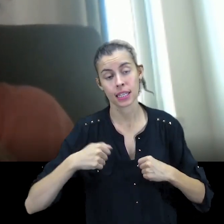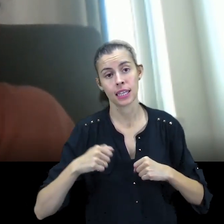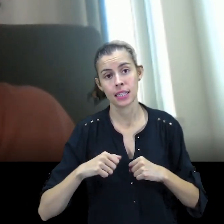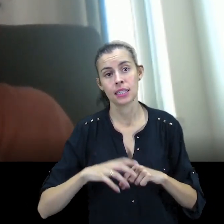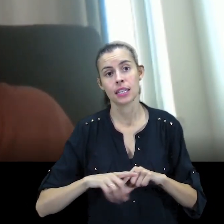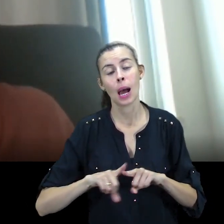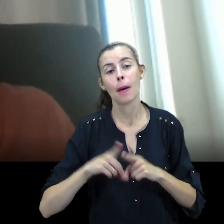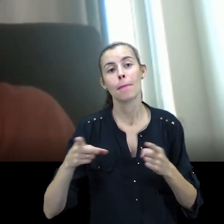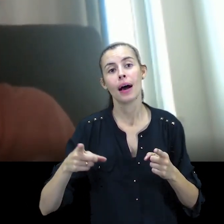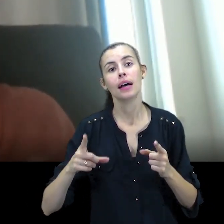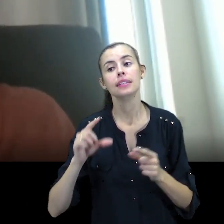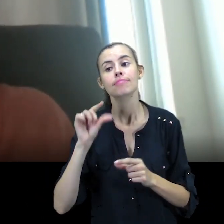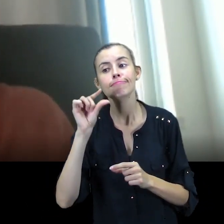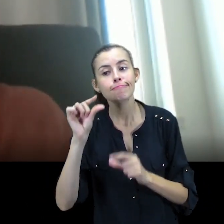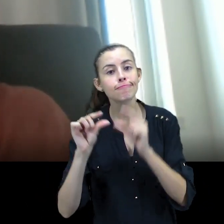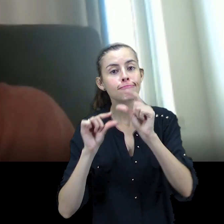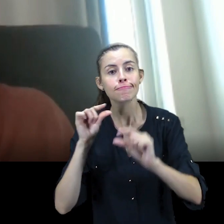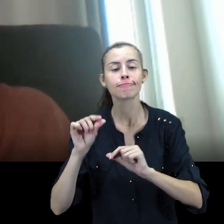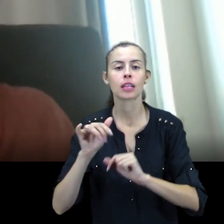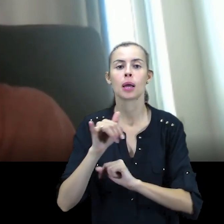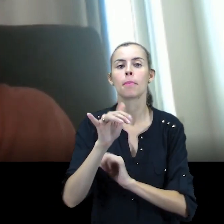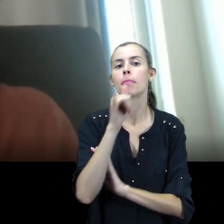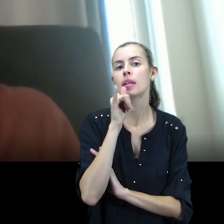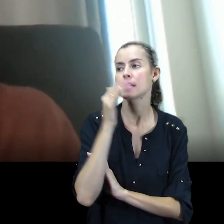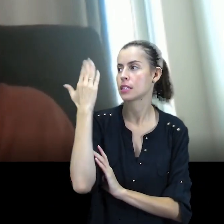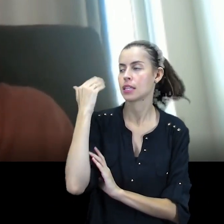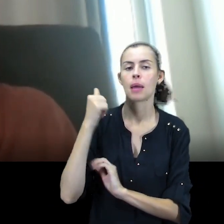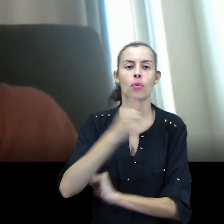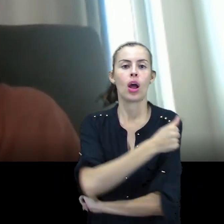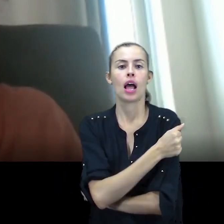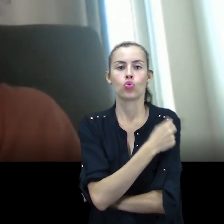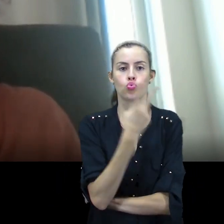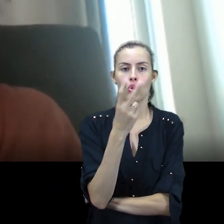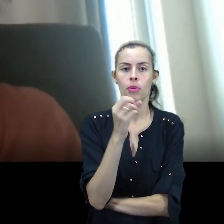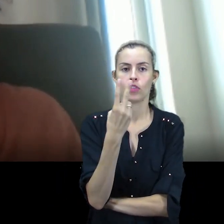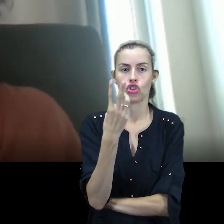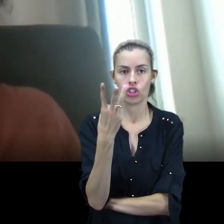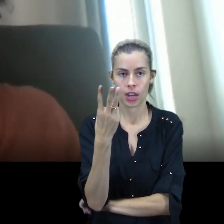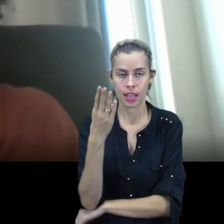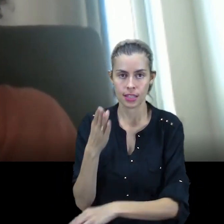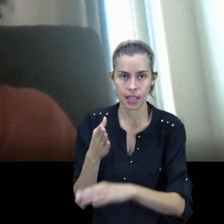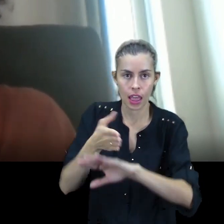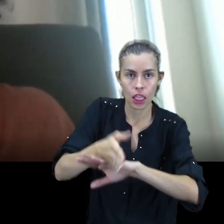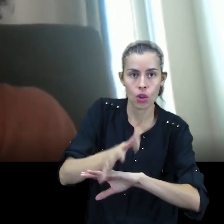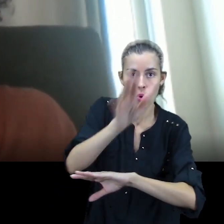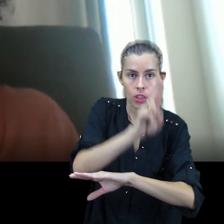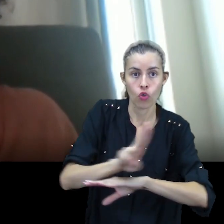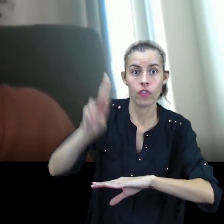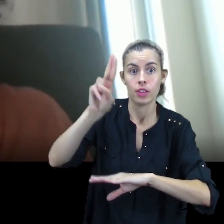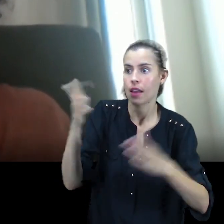está nessa correria para poder garantir a implementação, para que eles consigam integralizar os cursos, né? No final ali